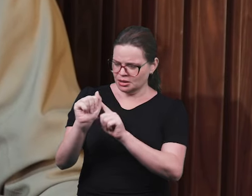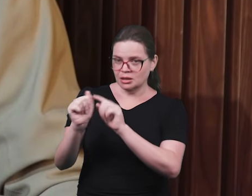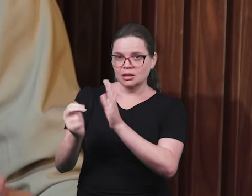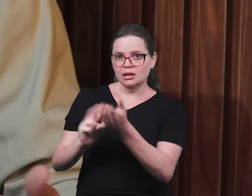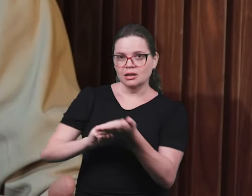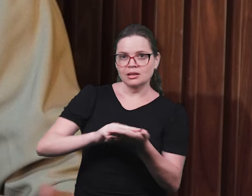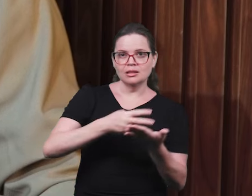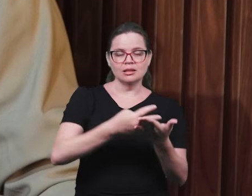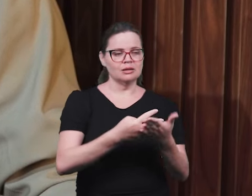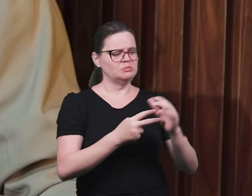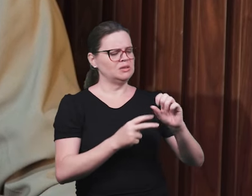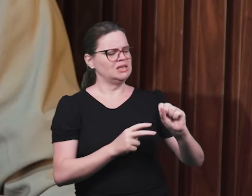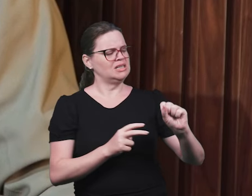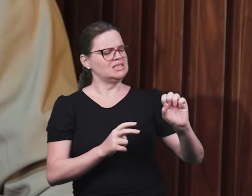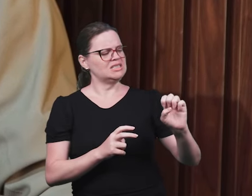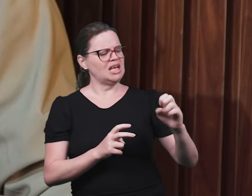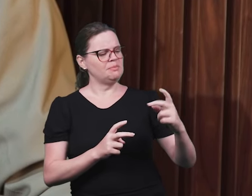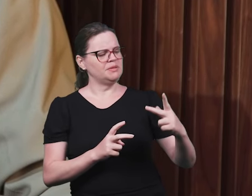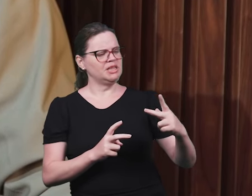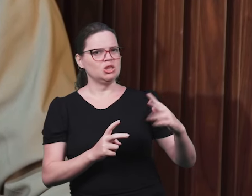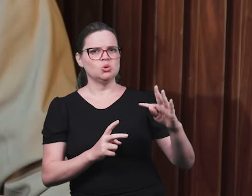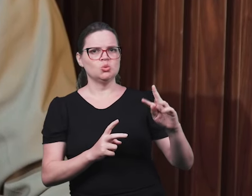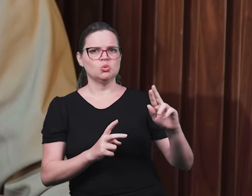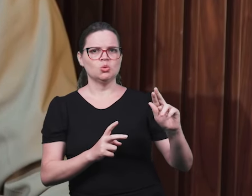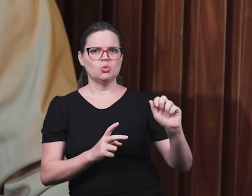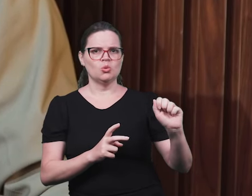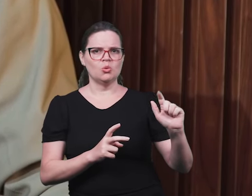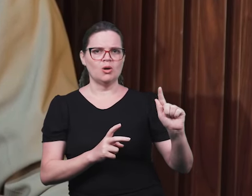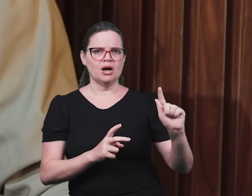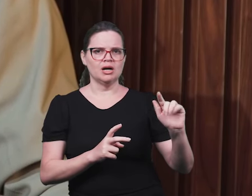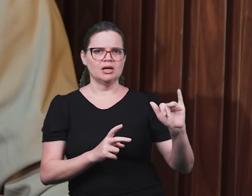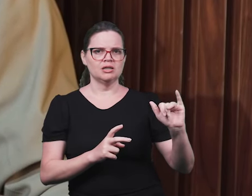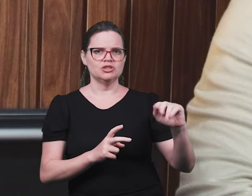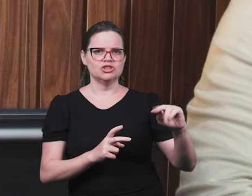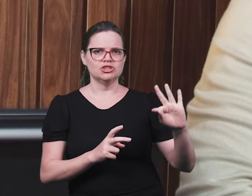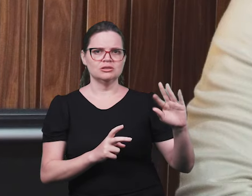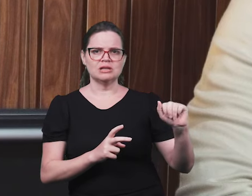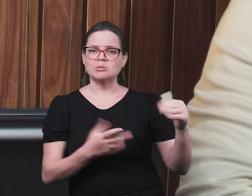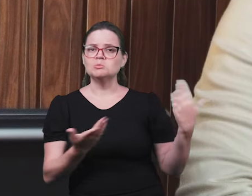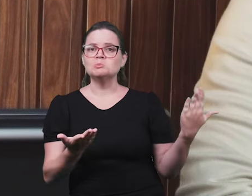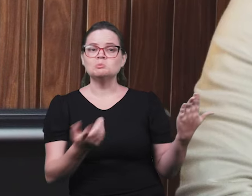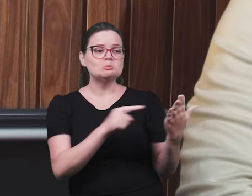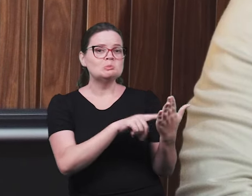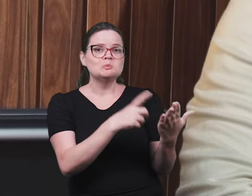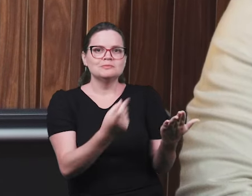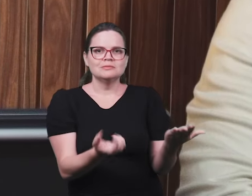Septuaginta. O que seria a Septuaginta, Pastor Lauro? É importante primeiro fazermos